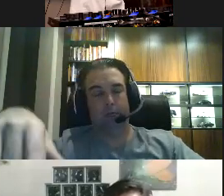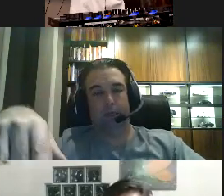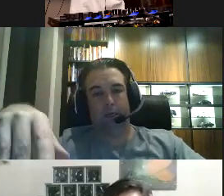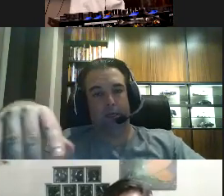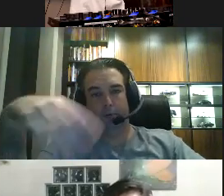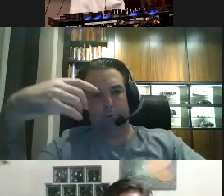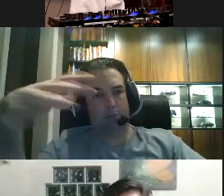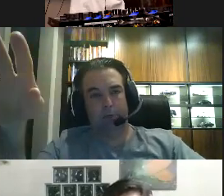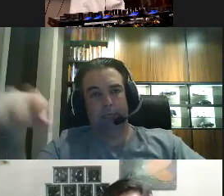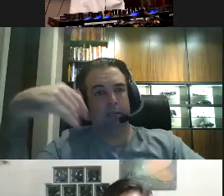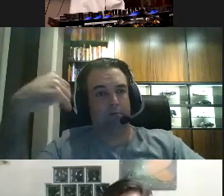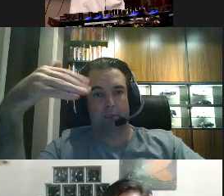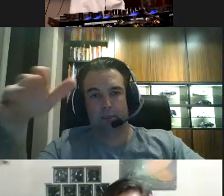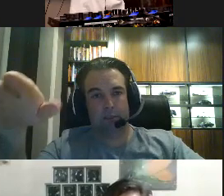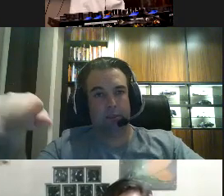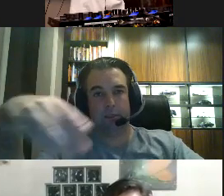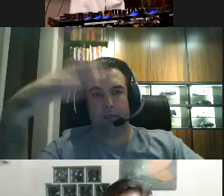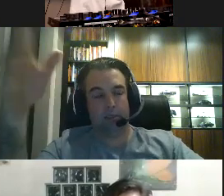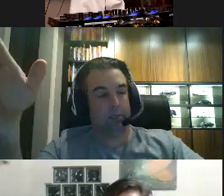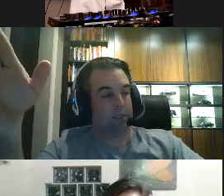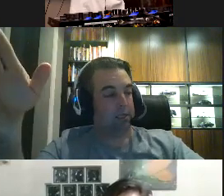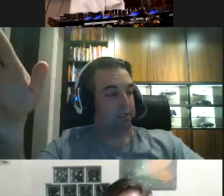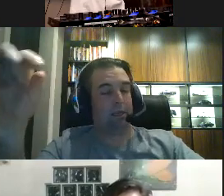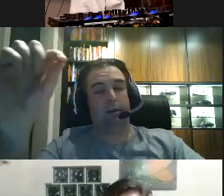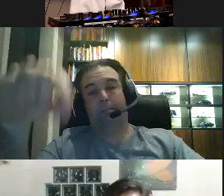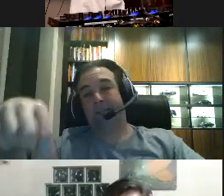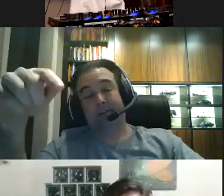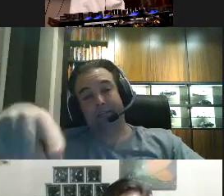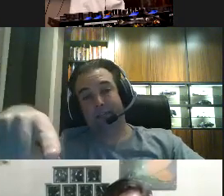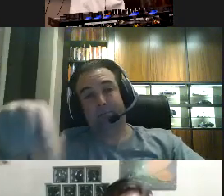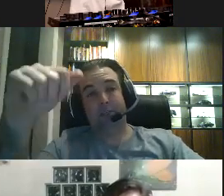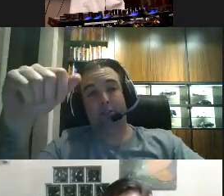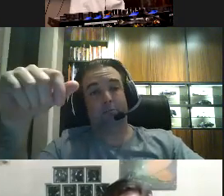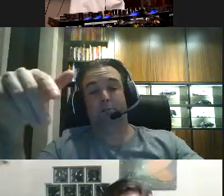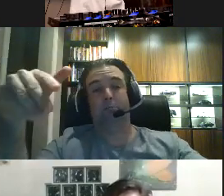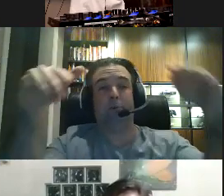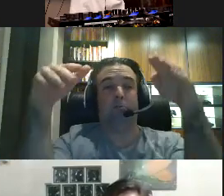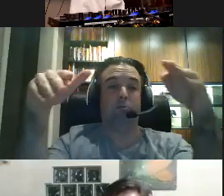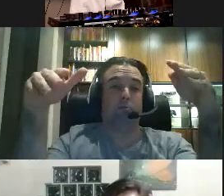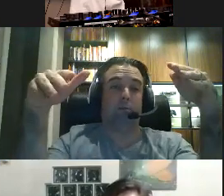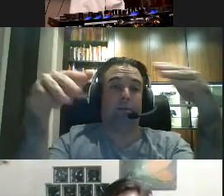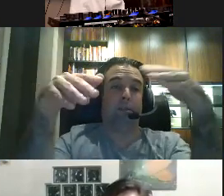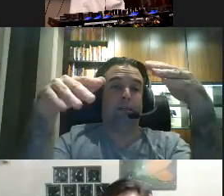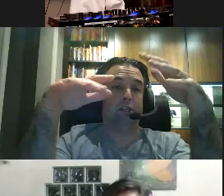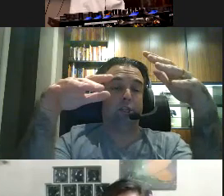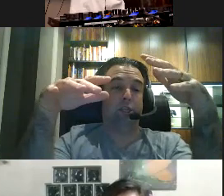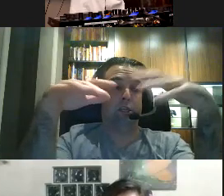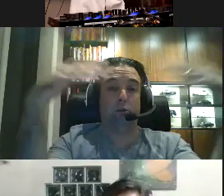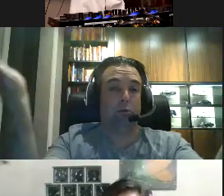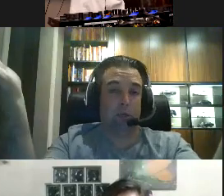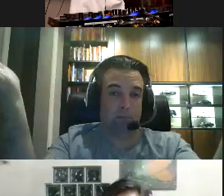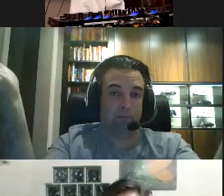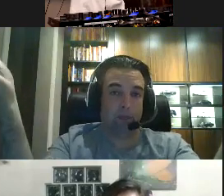assistindo. Eu passo o link, vocês assistem, quem tiver interesse. Mas fala exatamente isso. São Paulo é uma cidade